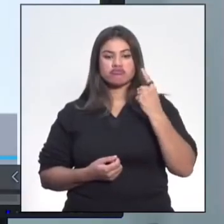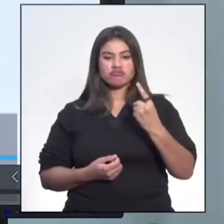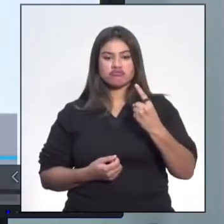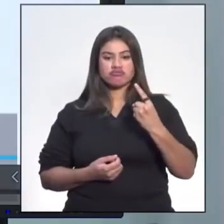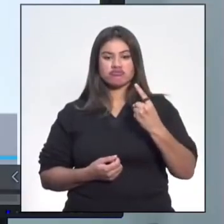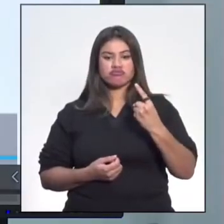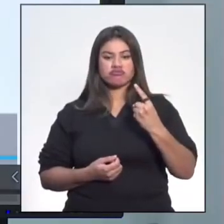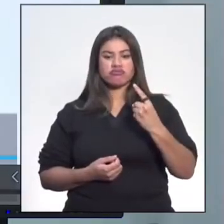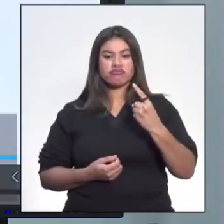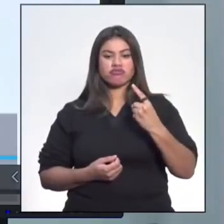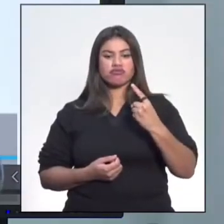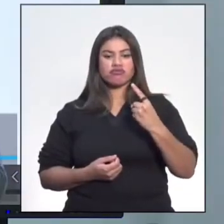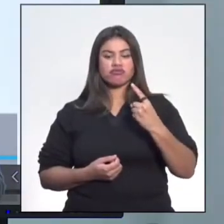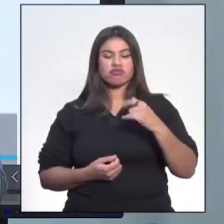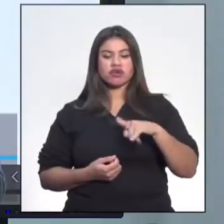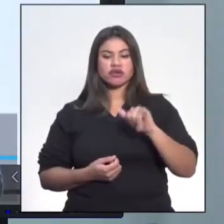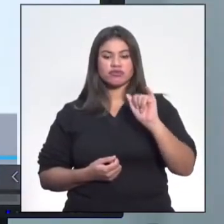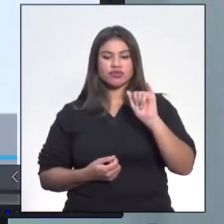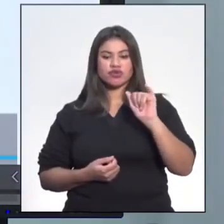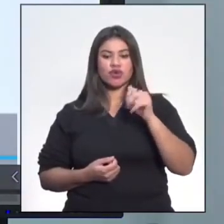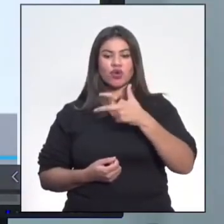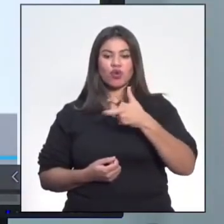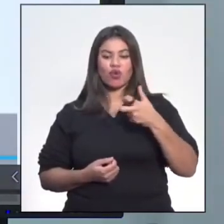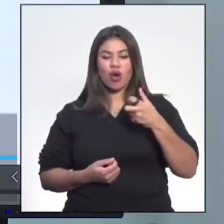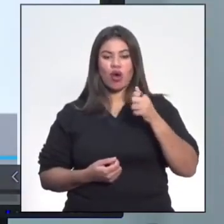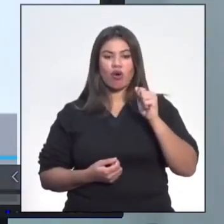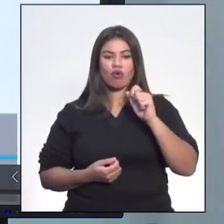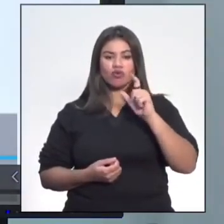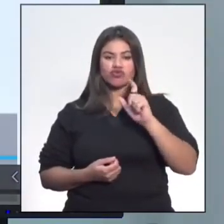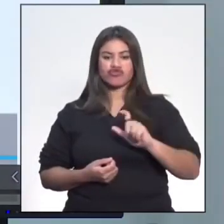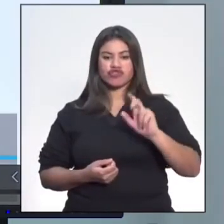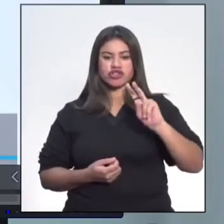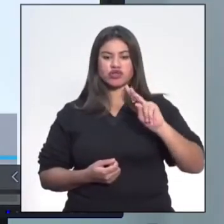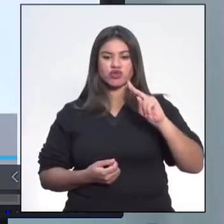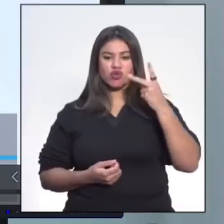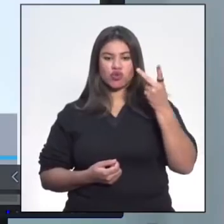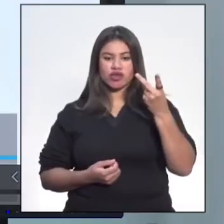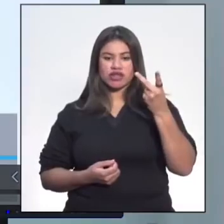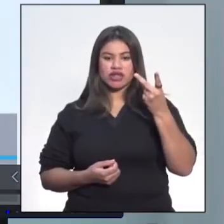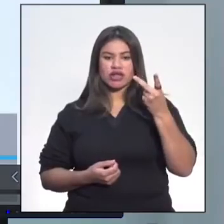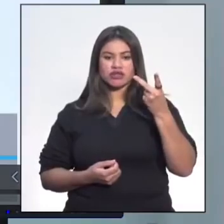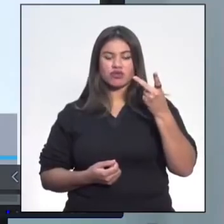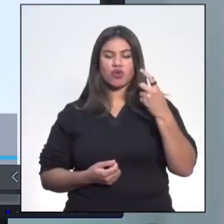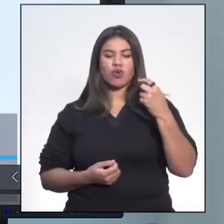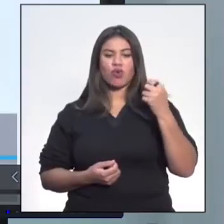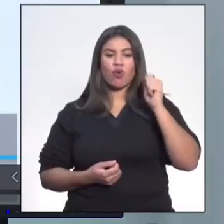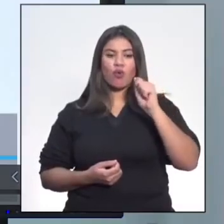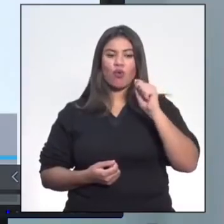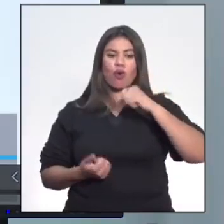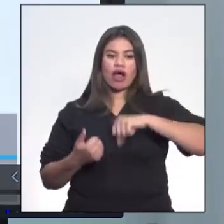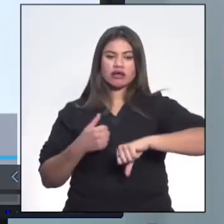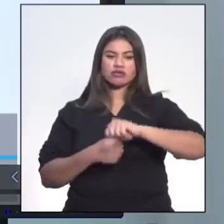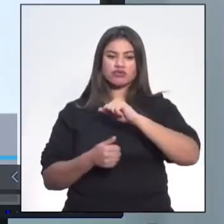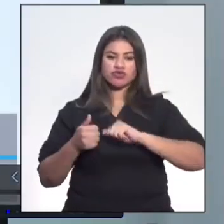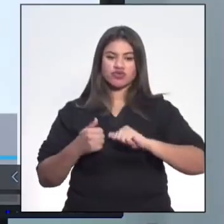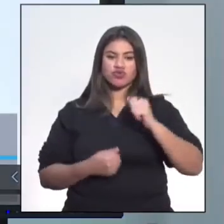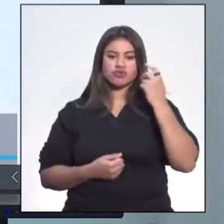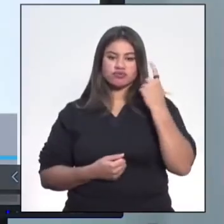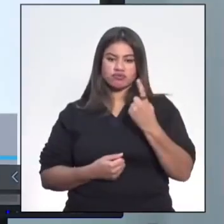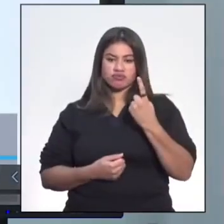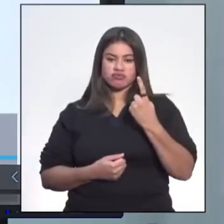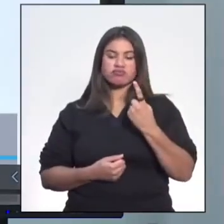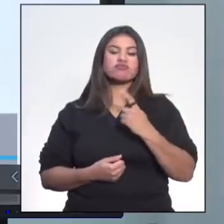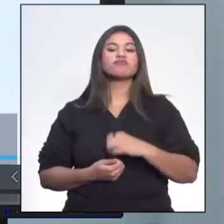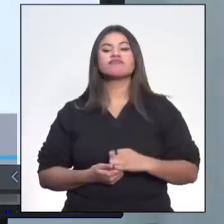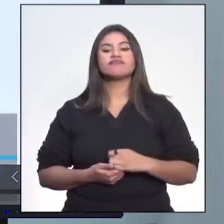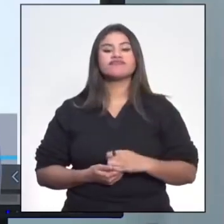o x quadrado, y igual a x quadrado. Então é este formato que eu estou olhando do a, mas o meu a foi trocado por 1. Tudo bem? Eu